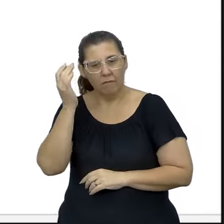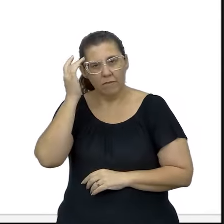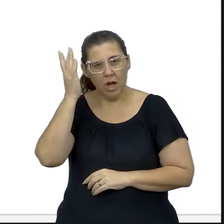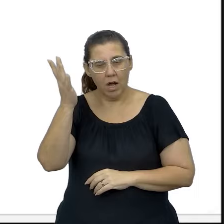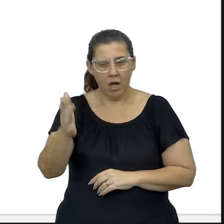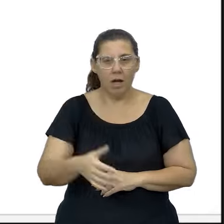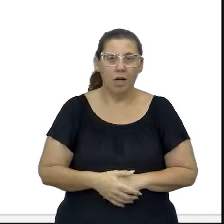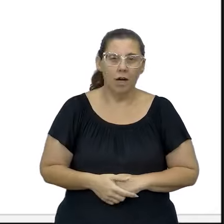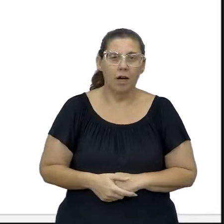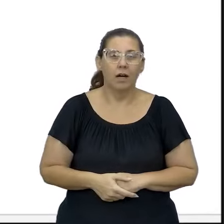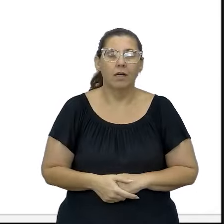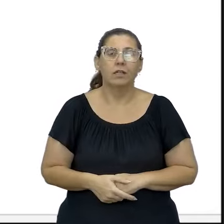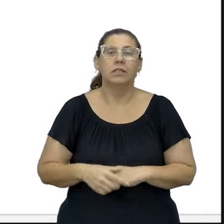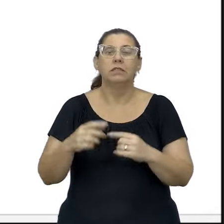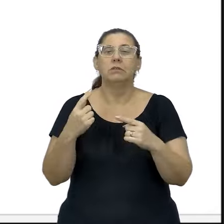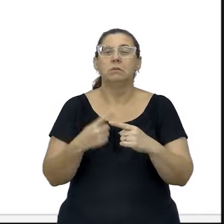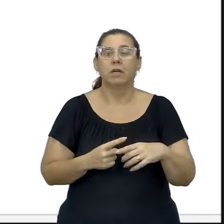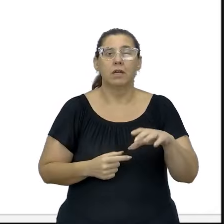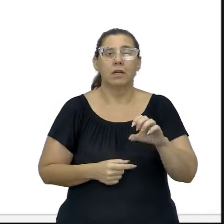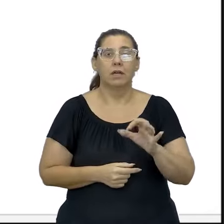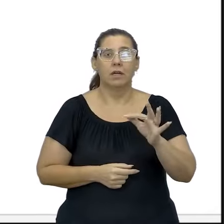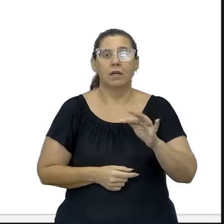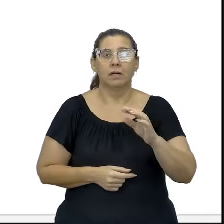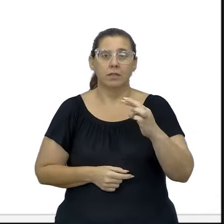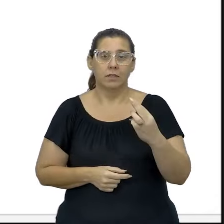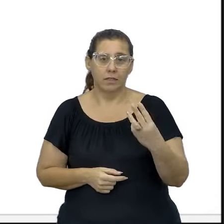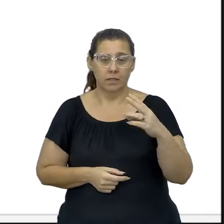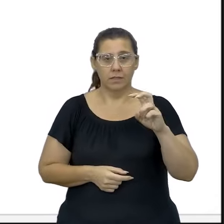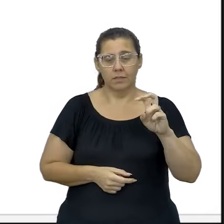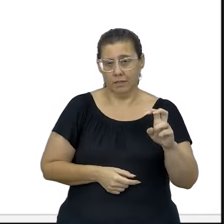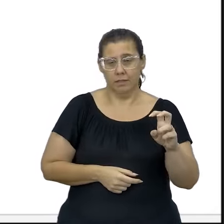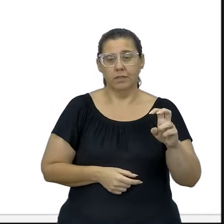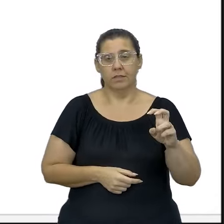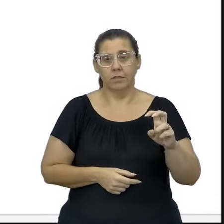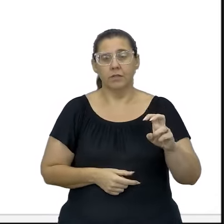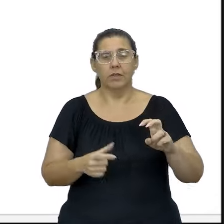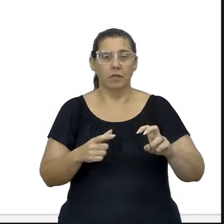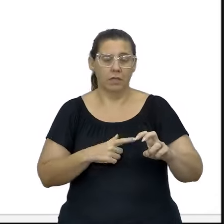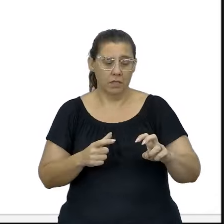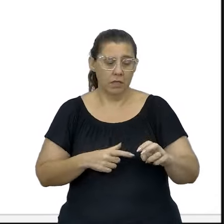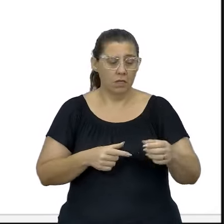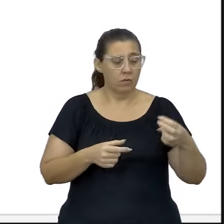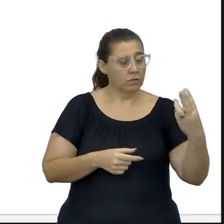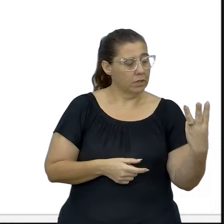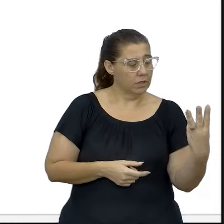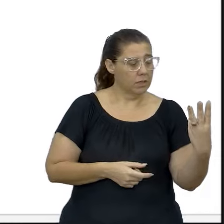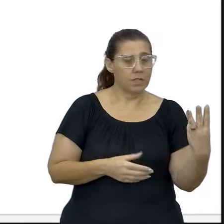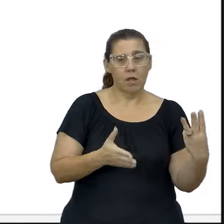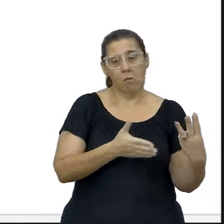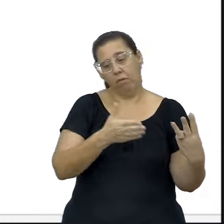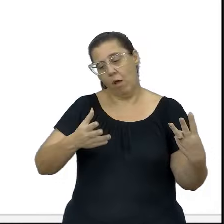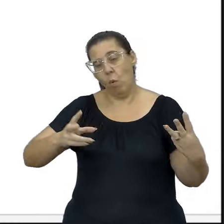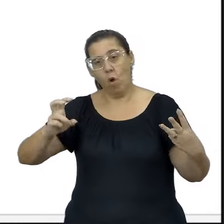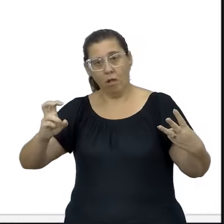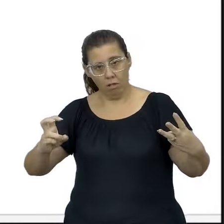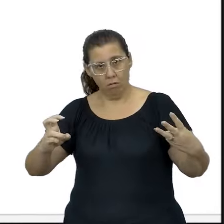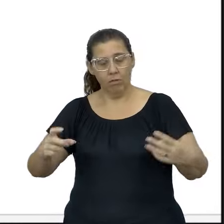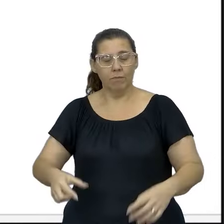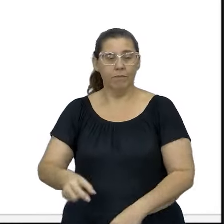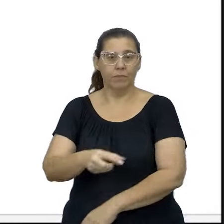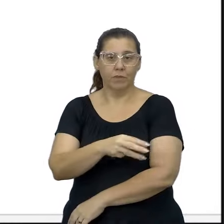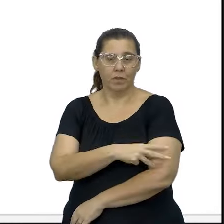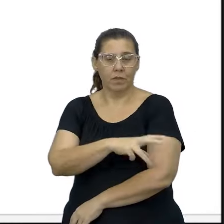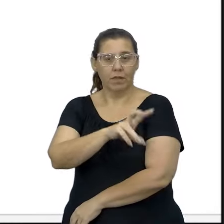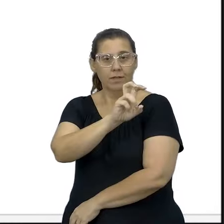essa habilidade EF35, ou seja, né, que ela se estende aí do 3º ao 5º ano, né, esse